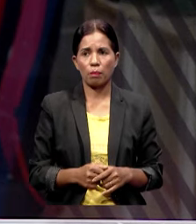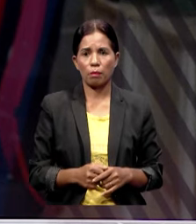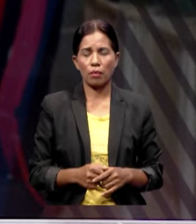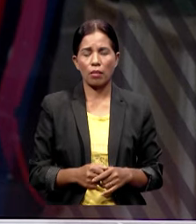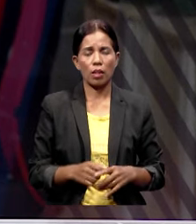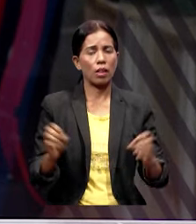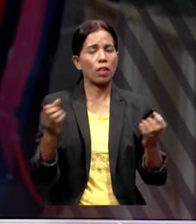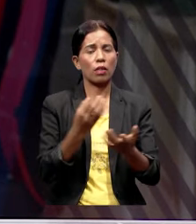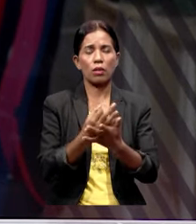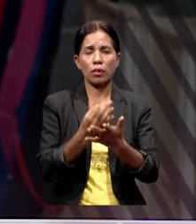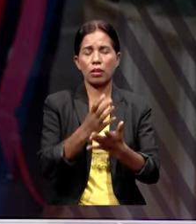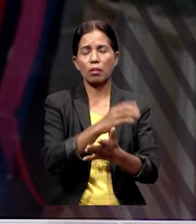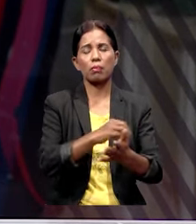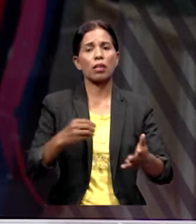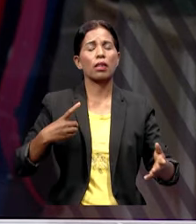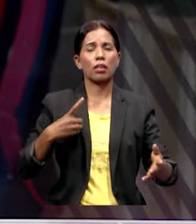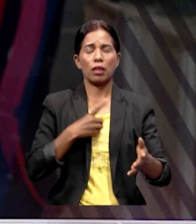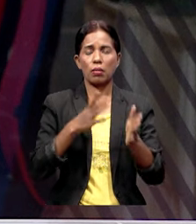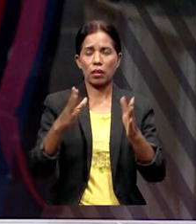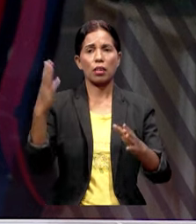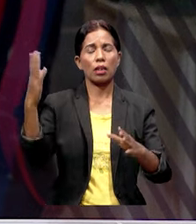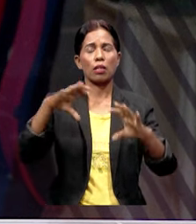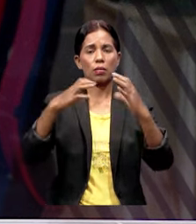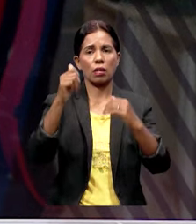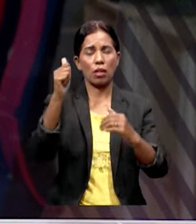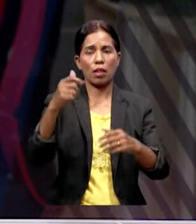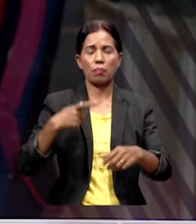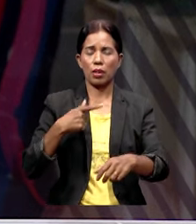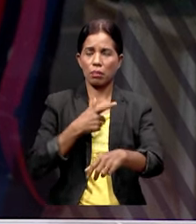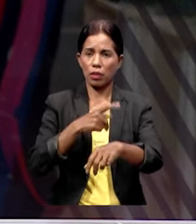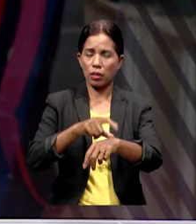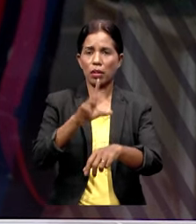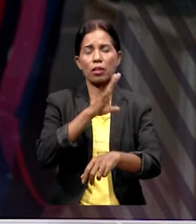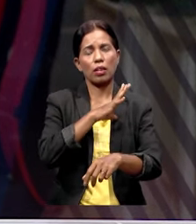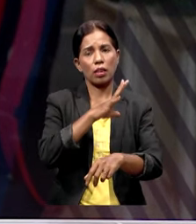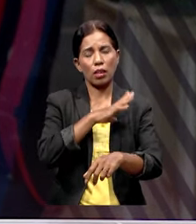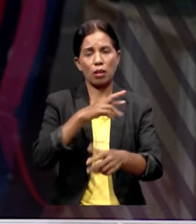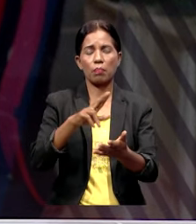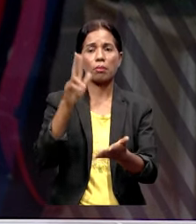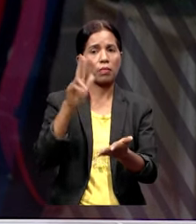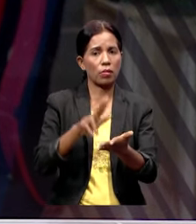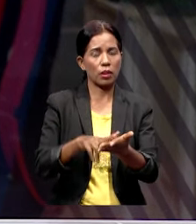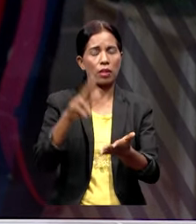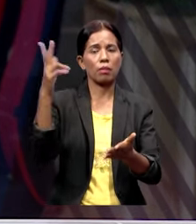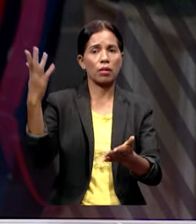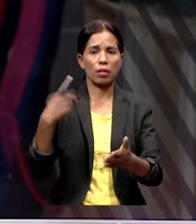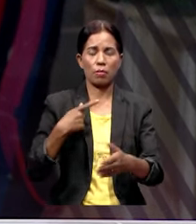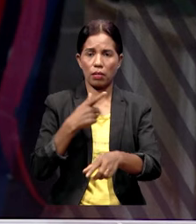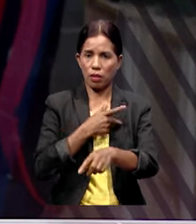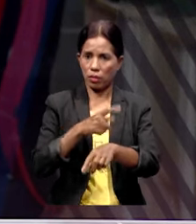Lei subsídio para deputado Cira e na comissão a Parlamento Nacional, Rodihim, aprovação final e a plenária.